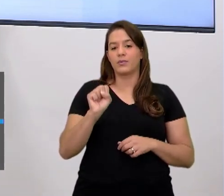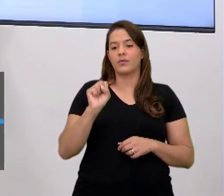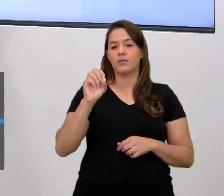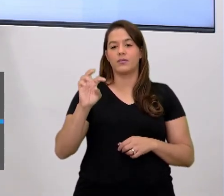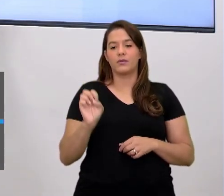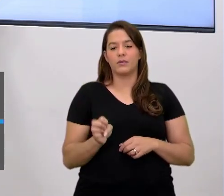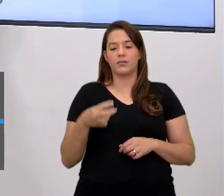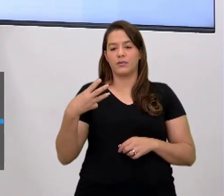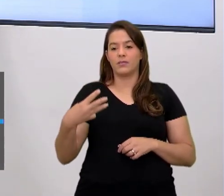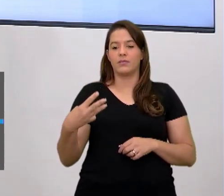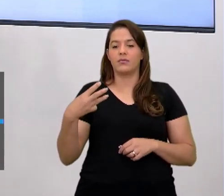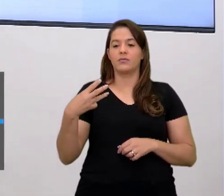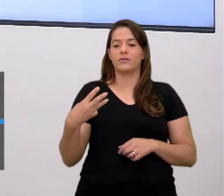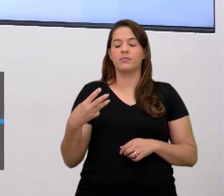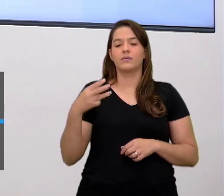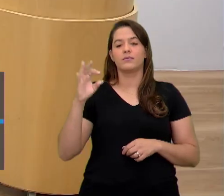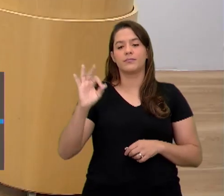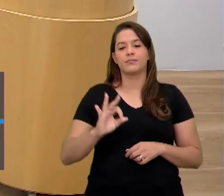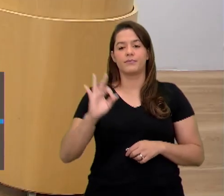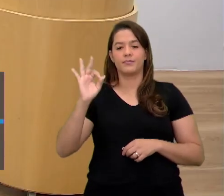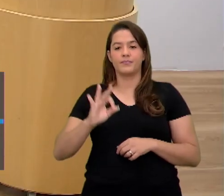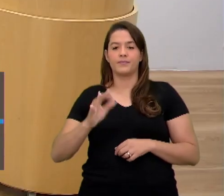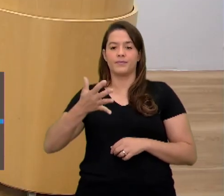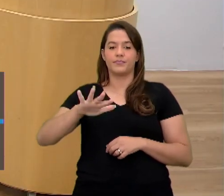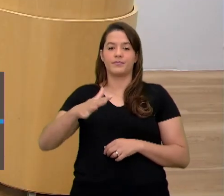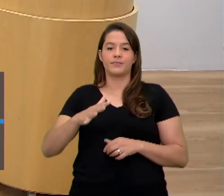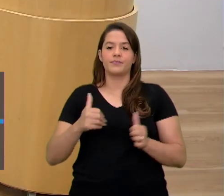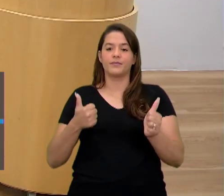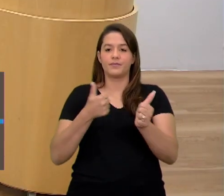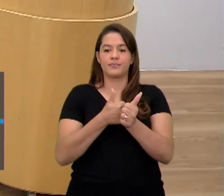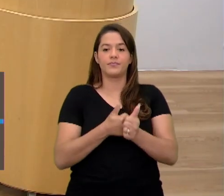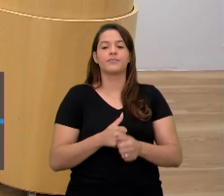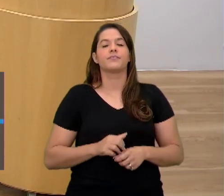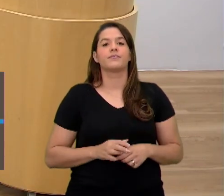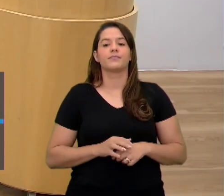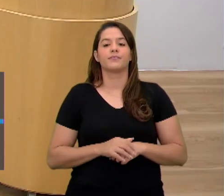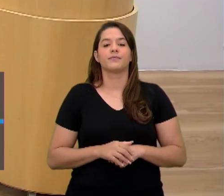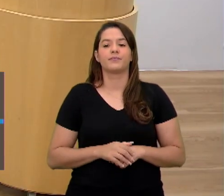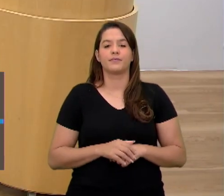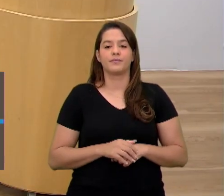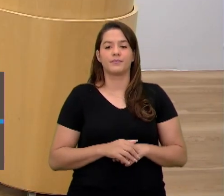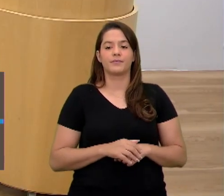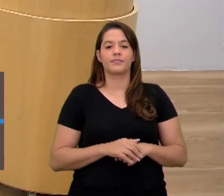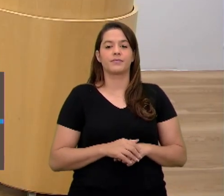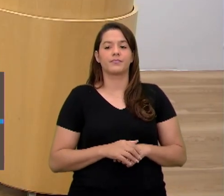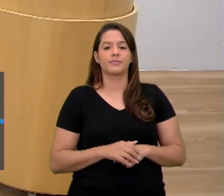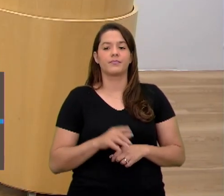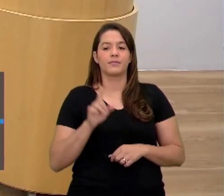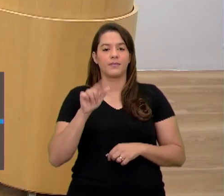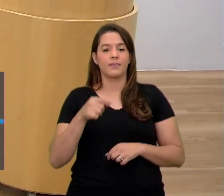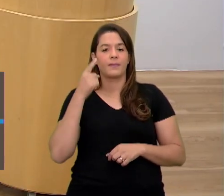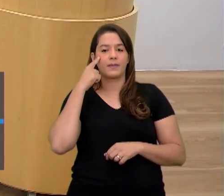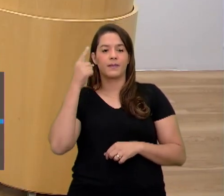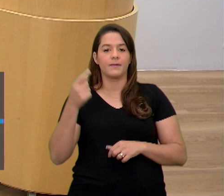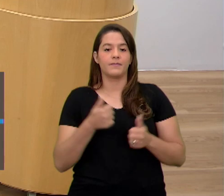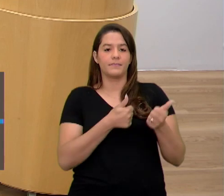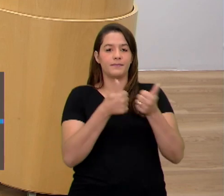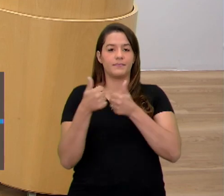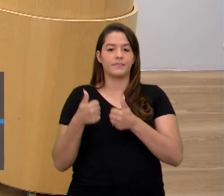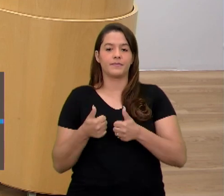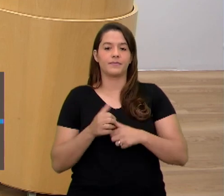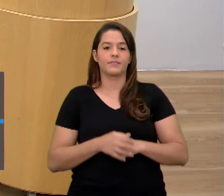83%. Tá, ok? Aproximadamente. Entendeu? Então é essa a ideia. Tudo bem? Deixa eu limpar aqui,